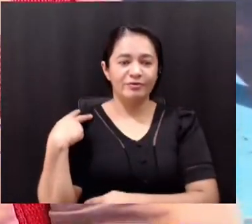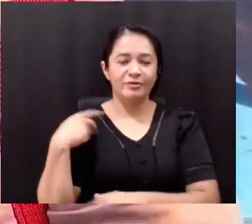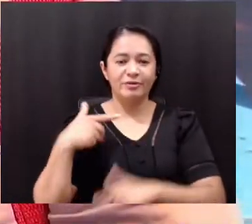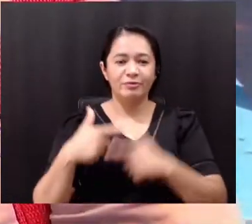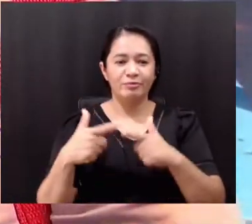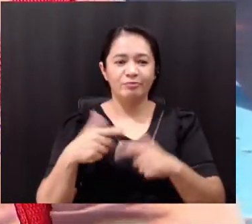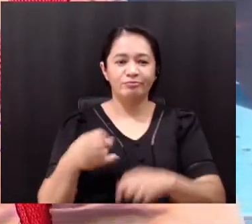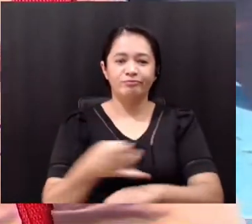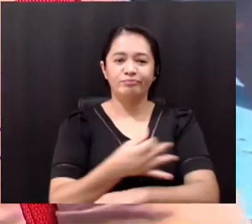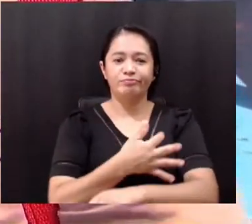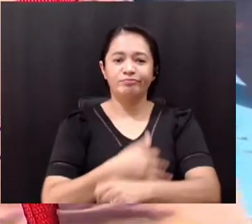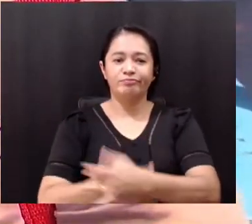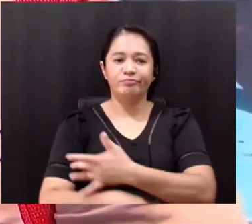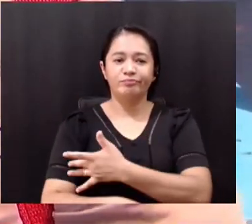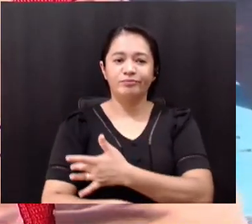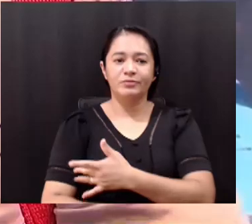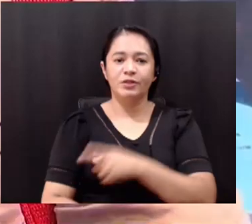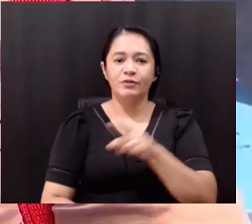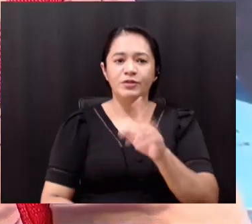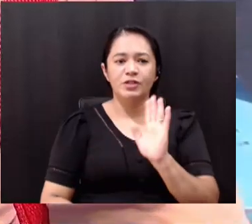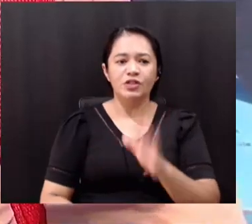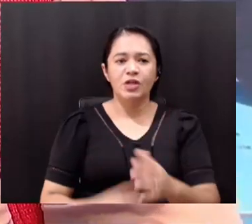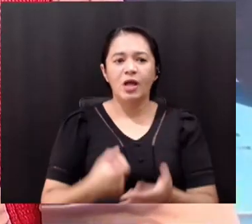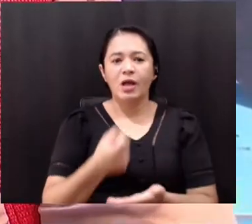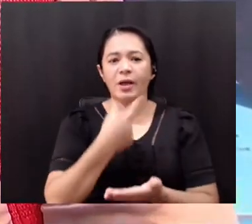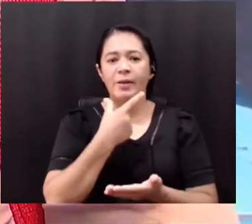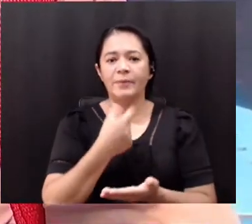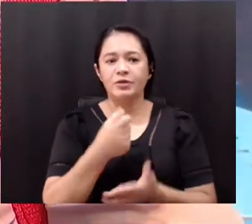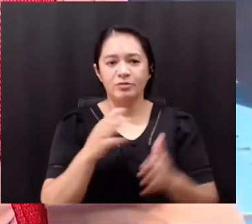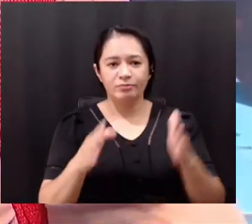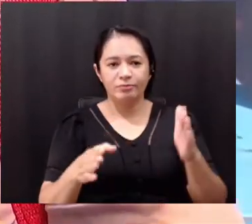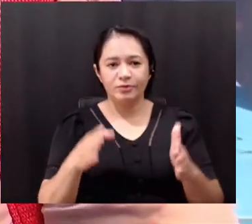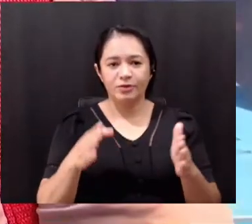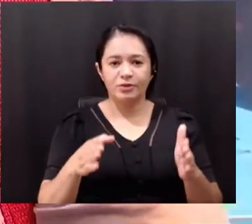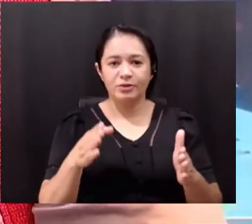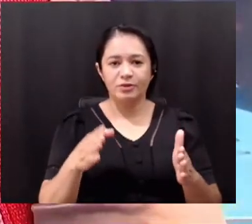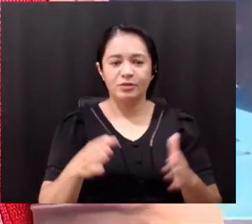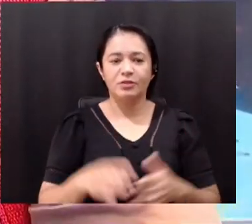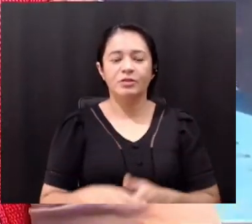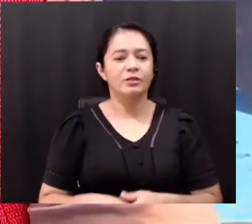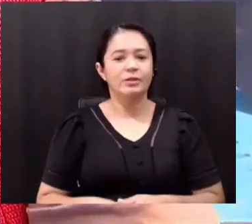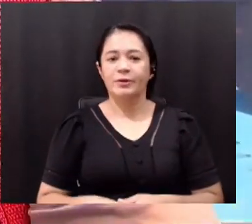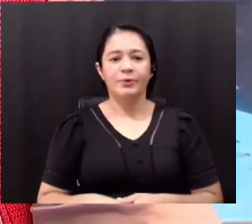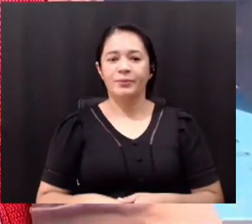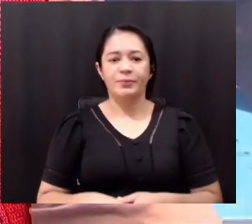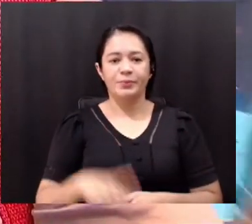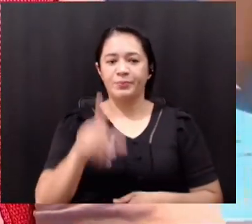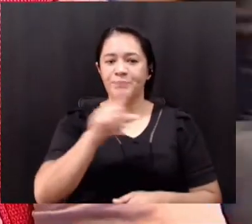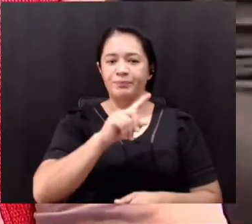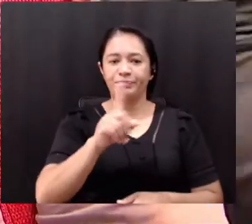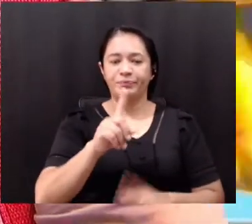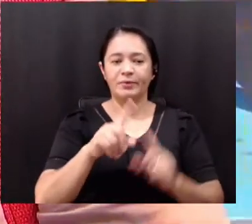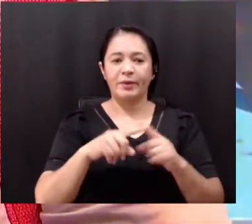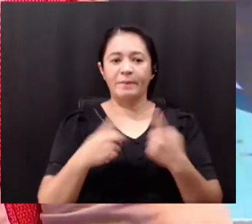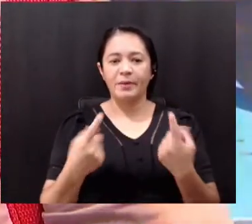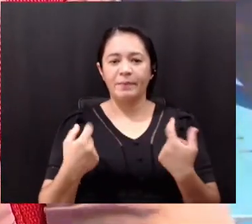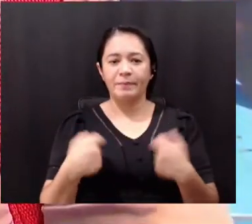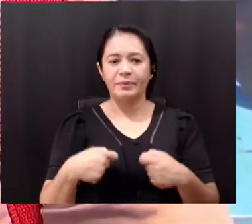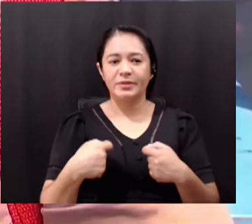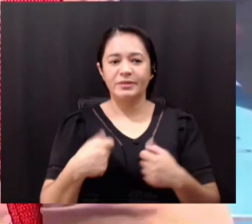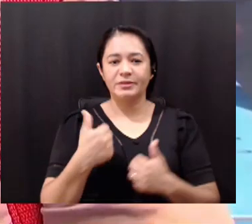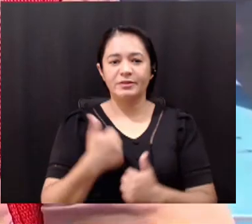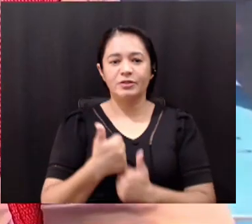você chegou a tomar algum medicamento nesse período? Não, mas eu precisei do acompanhamento